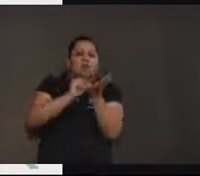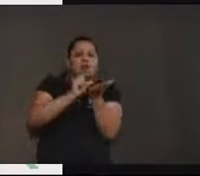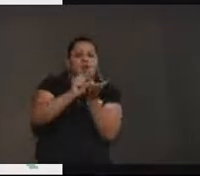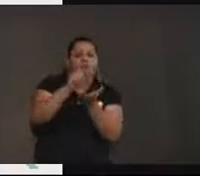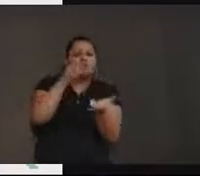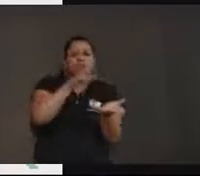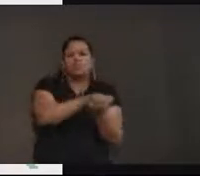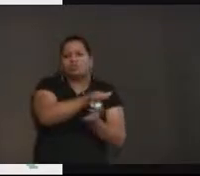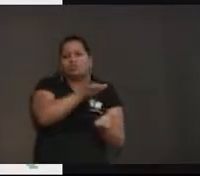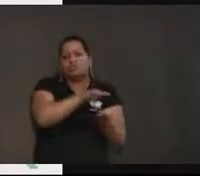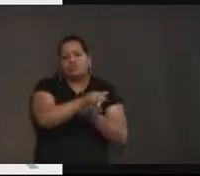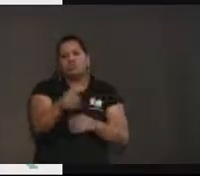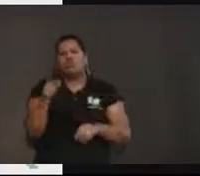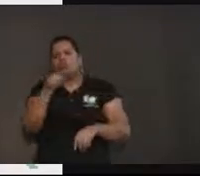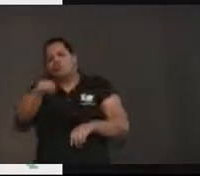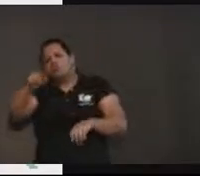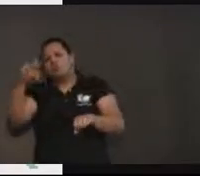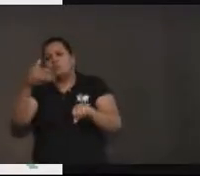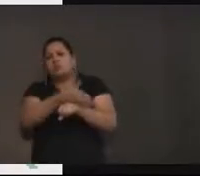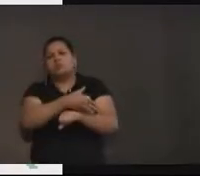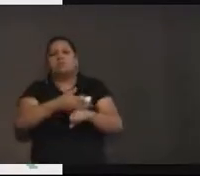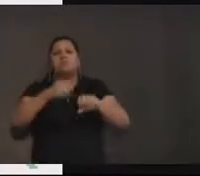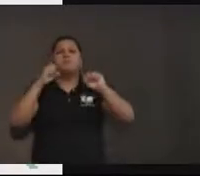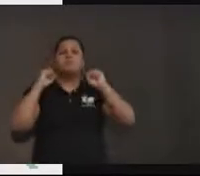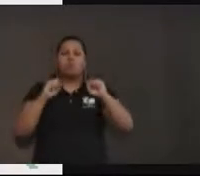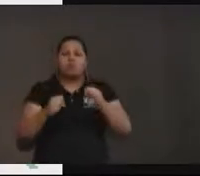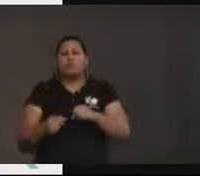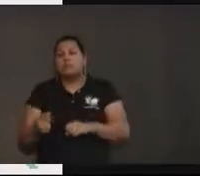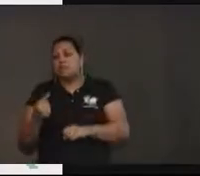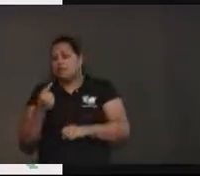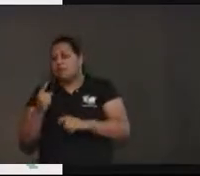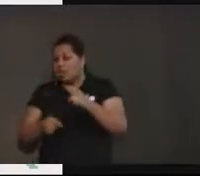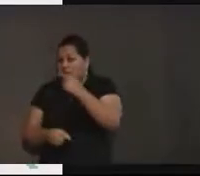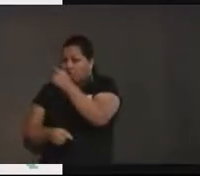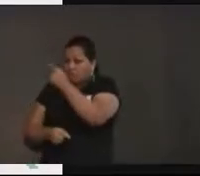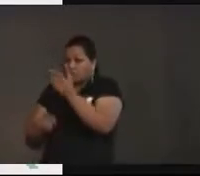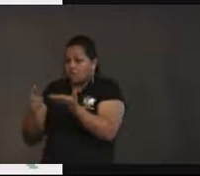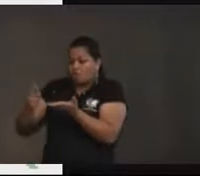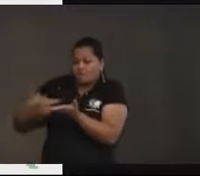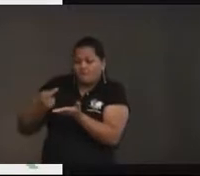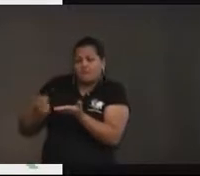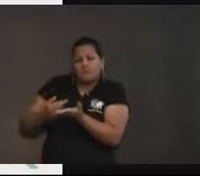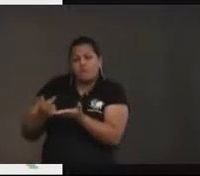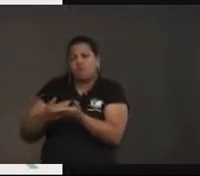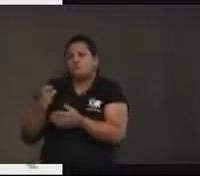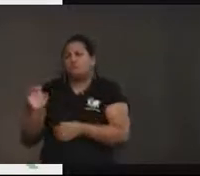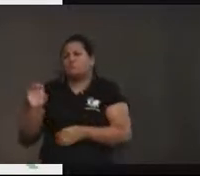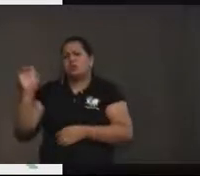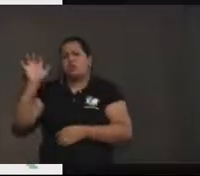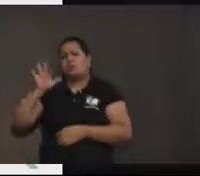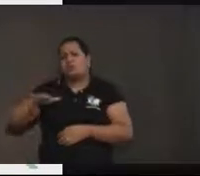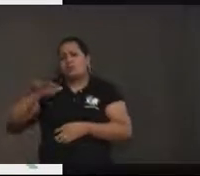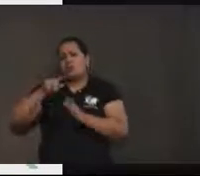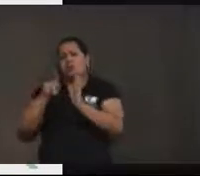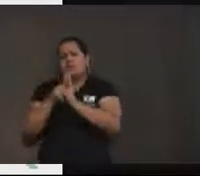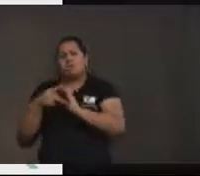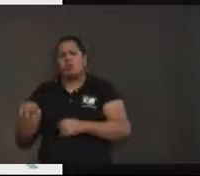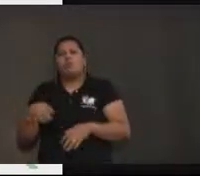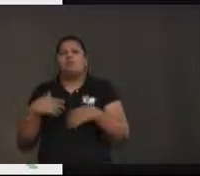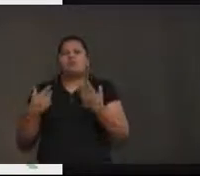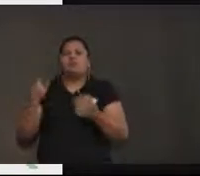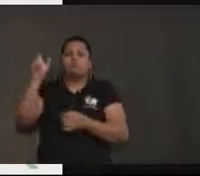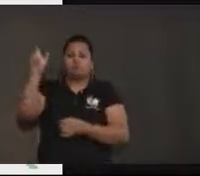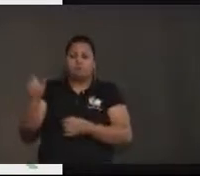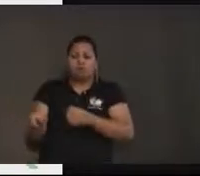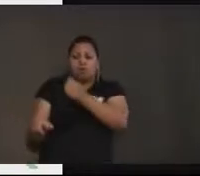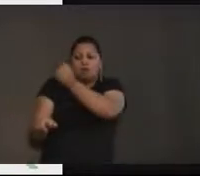científico essa revista é uma revista excelente na nossa área então ele participou ativamente aprendeu muita matemática